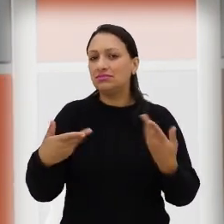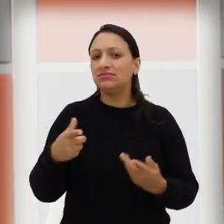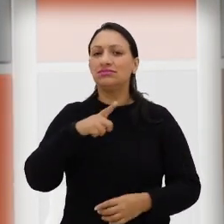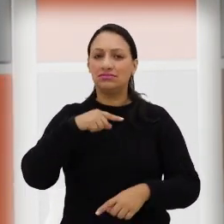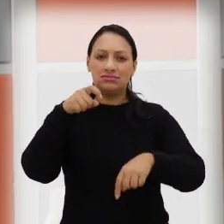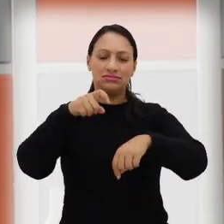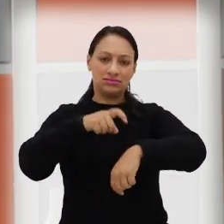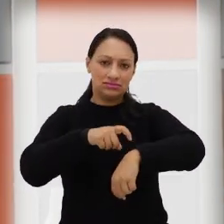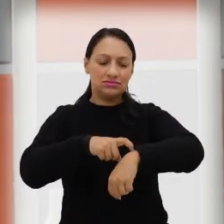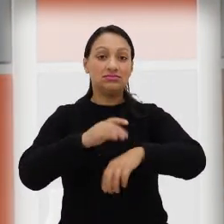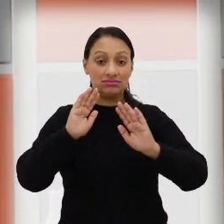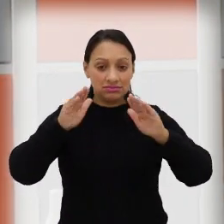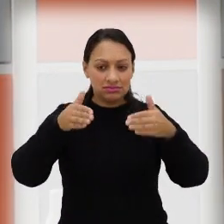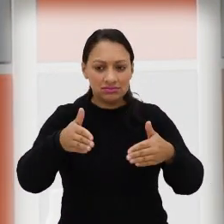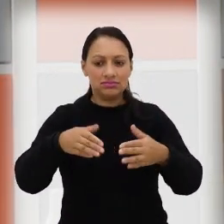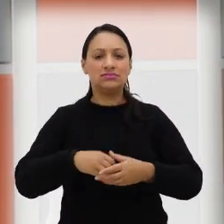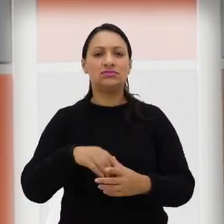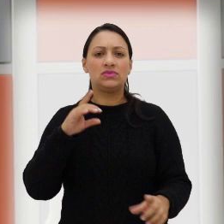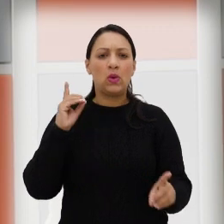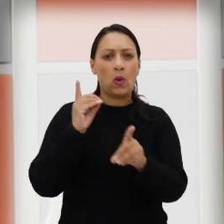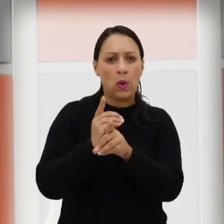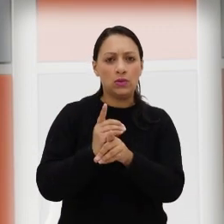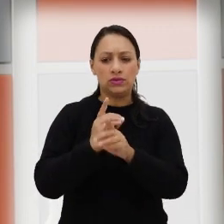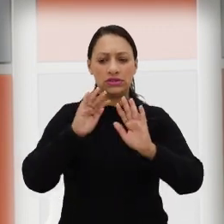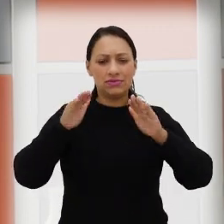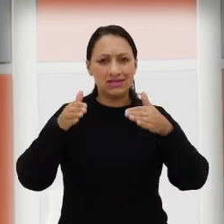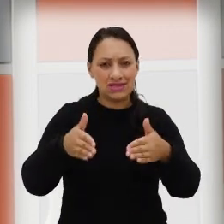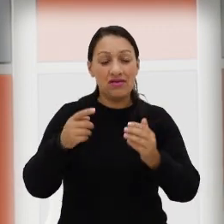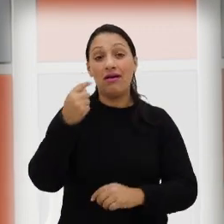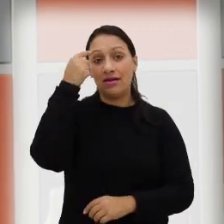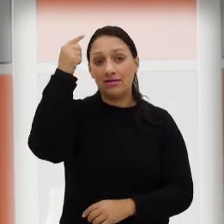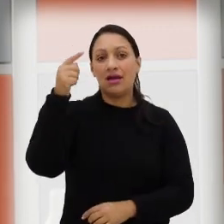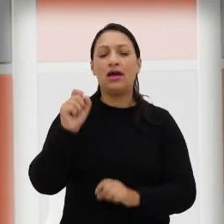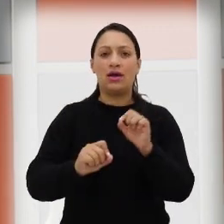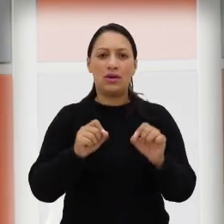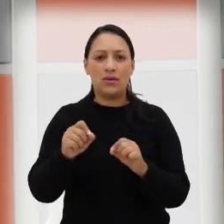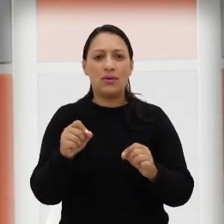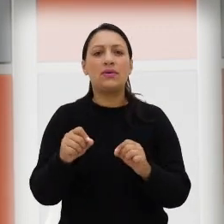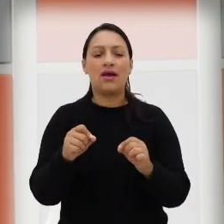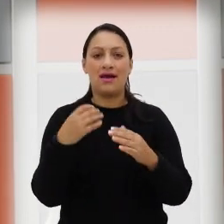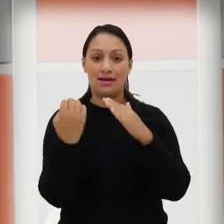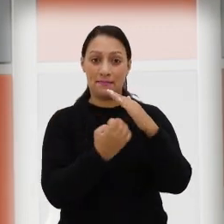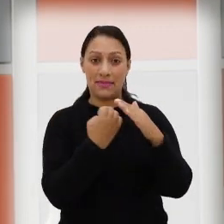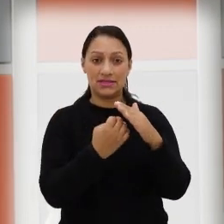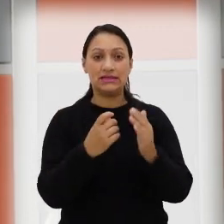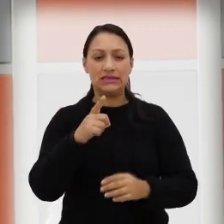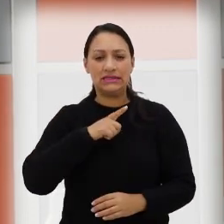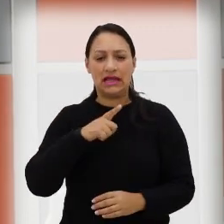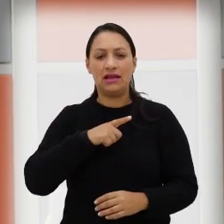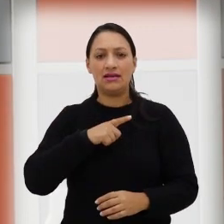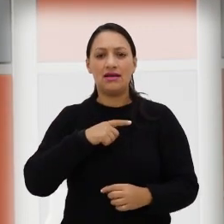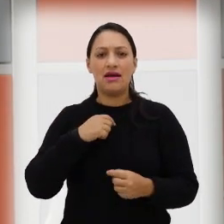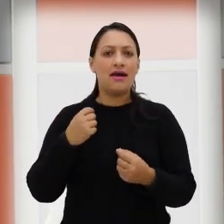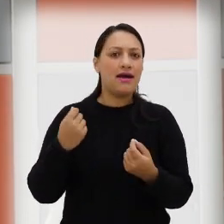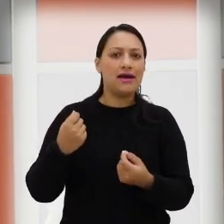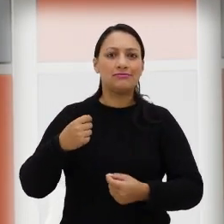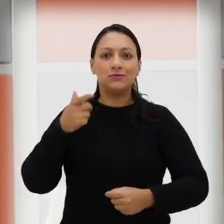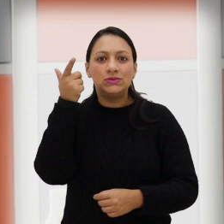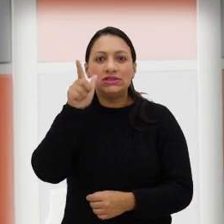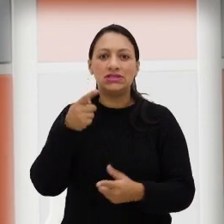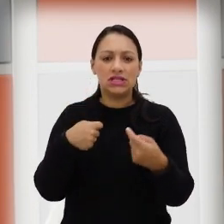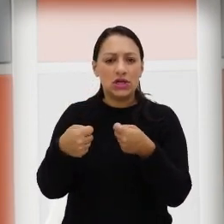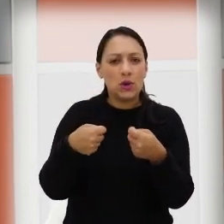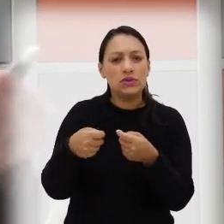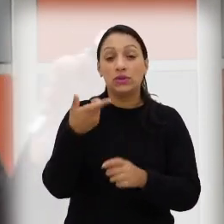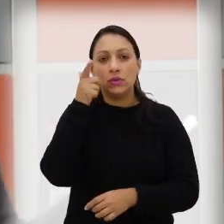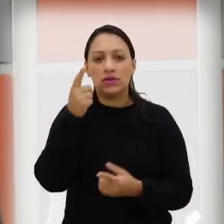momentos específicos, terão encontros específicos. A ideia é fechar com as empresas que a gente tem. Não dando com as empresas parceiras,